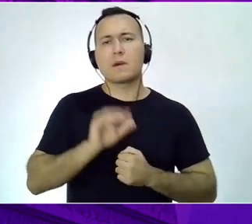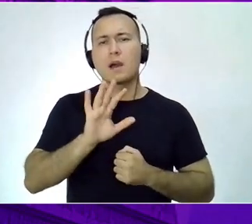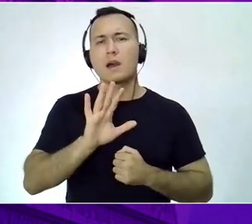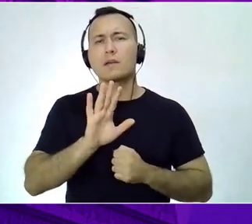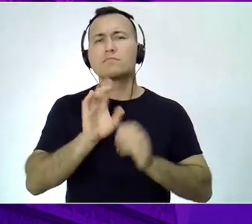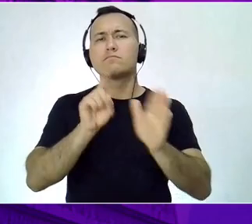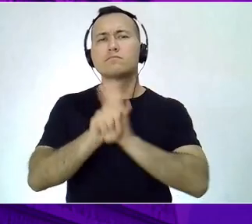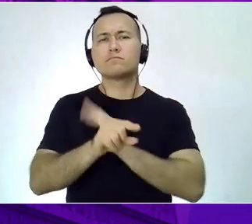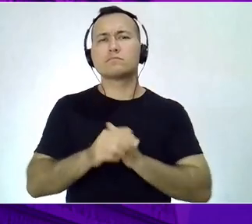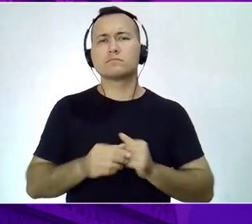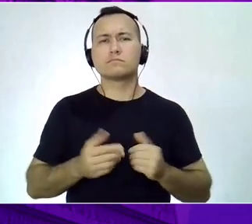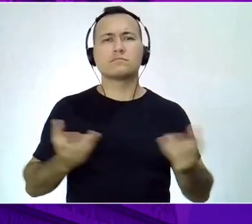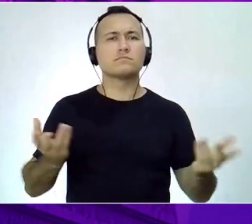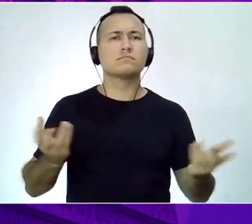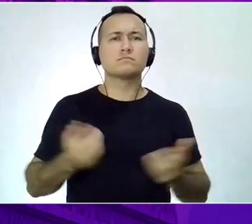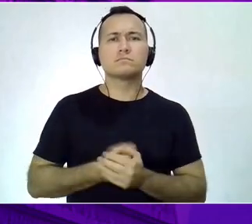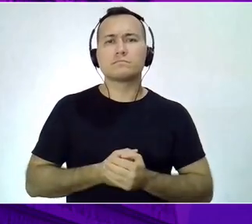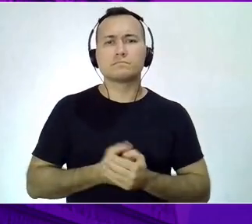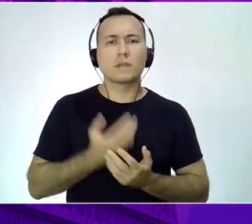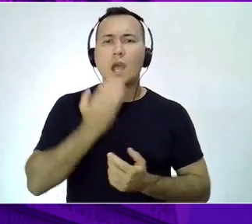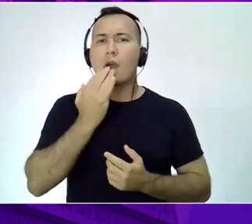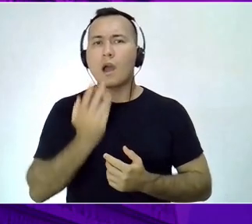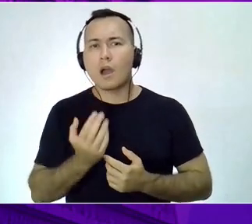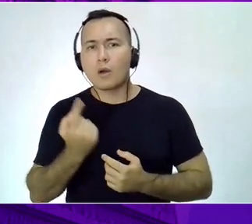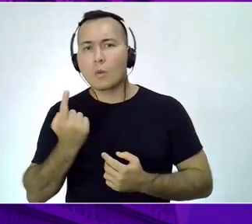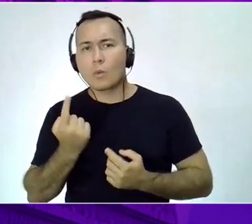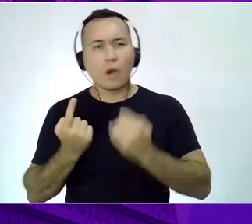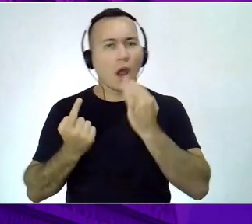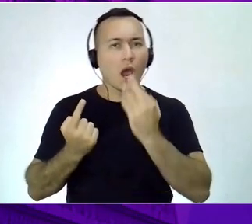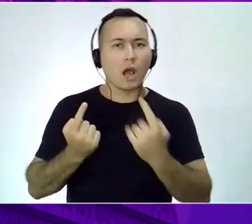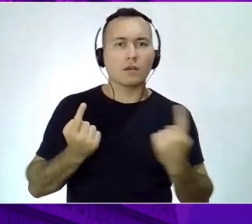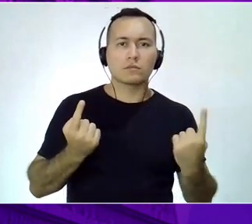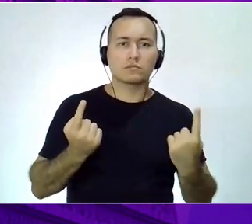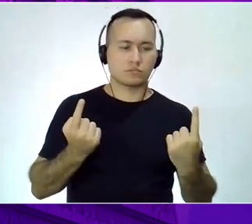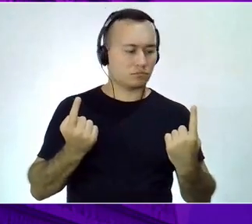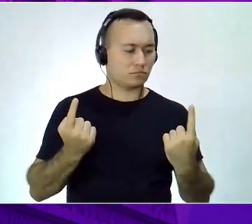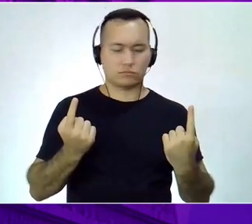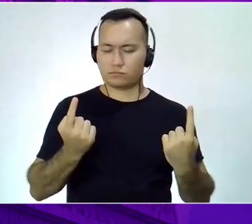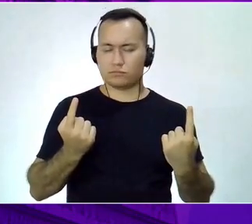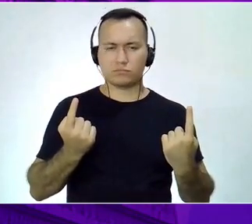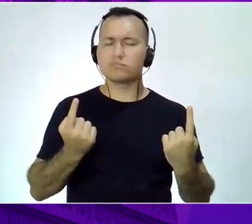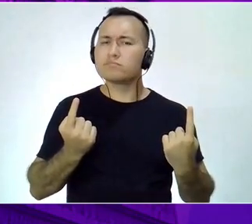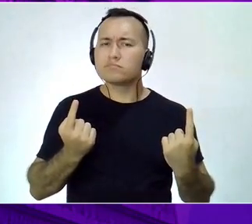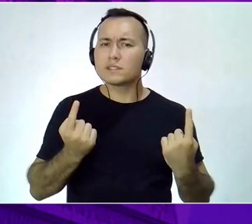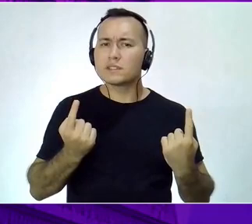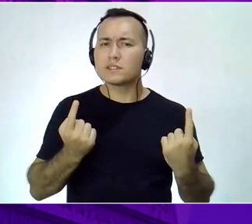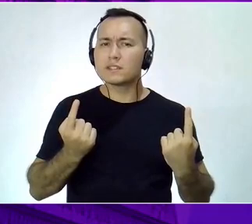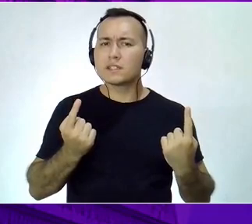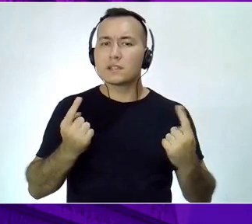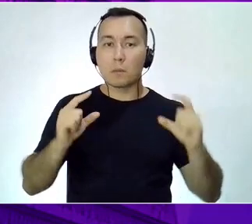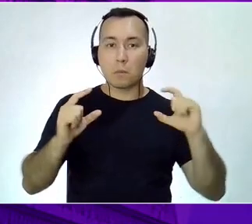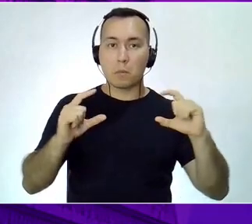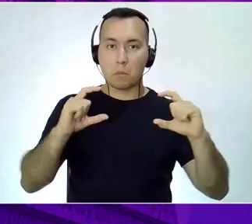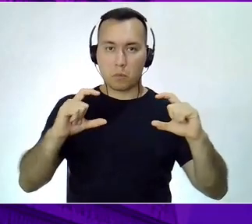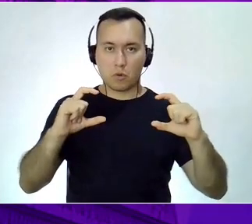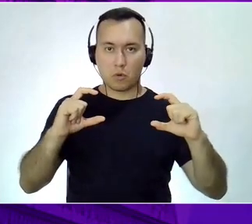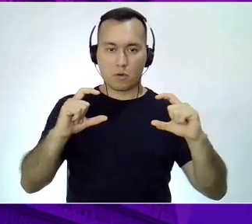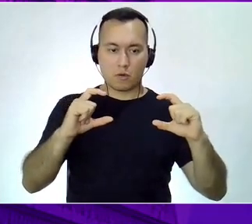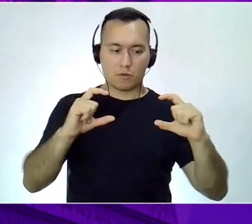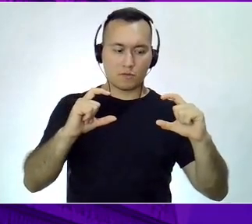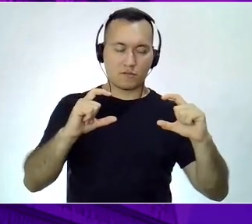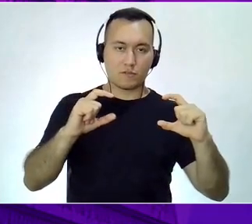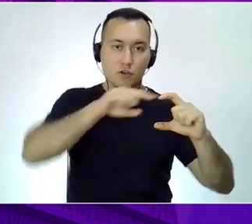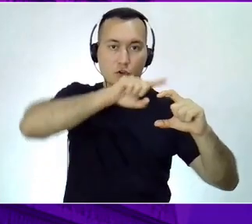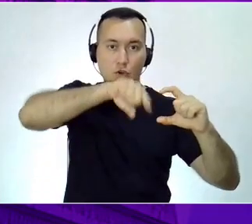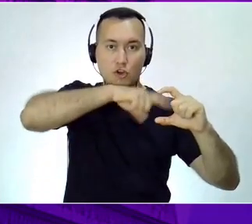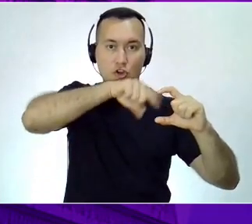deu. Eu não sei o que é o valor associado a elas, tá? Então, isso vai influenciar... Falta 20